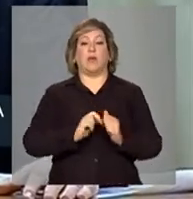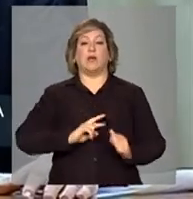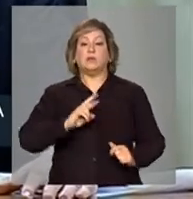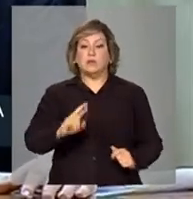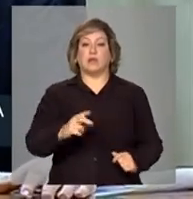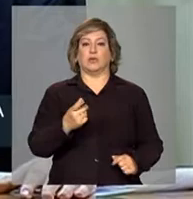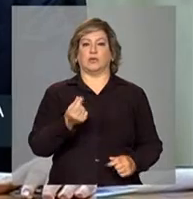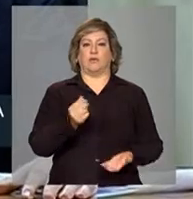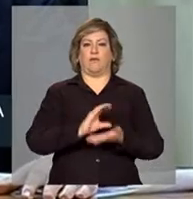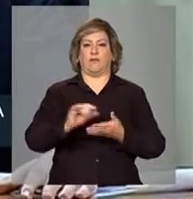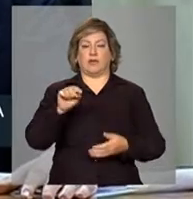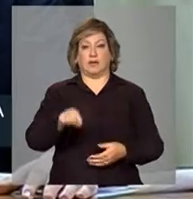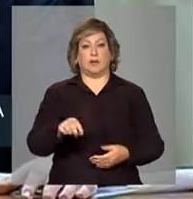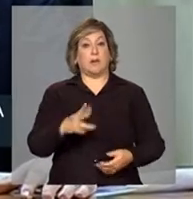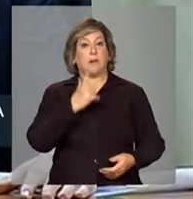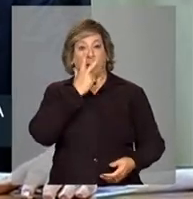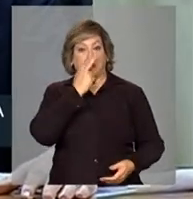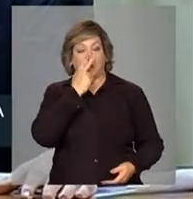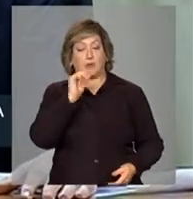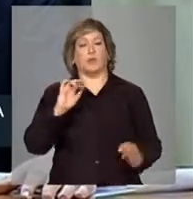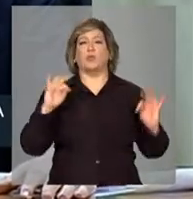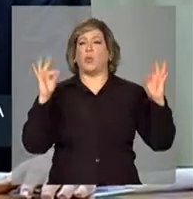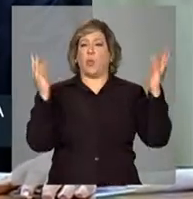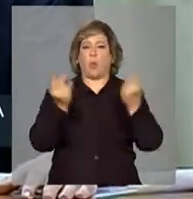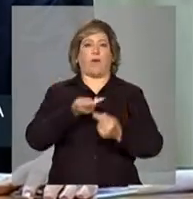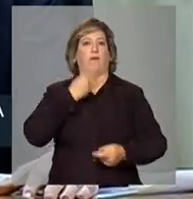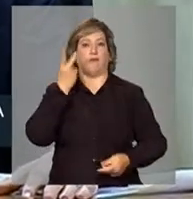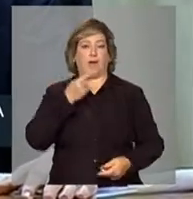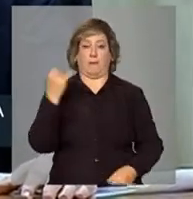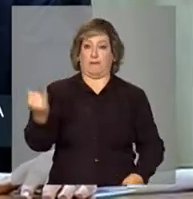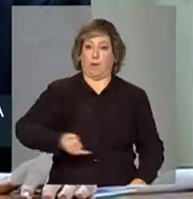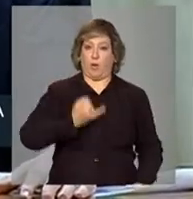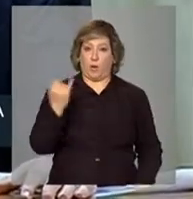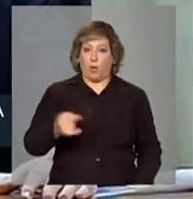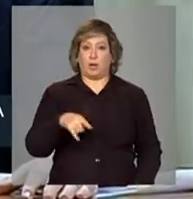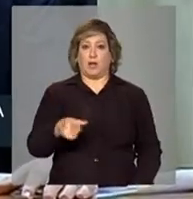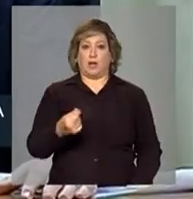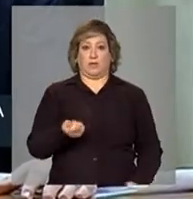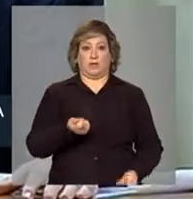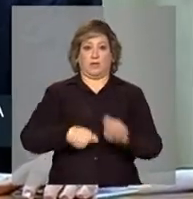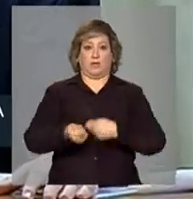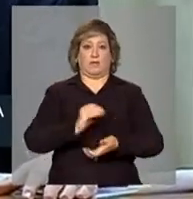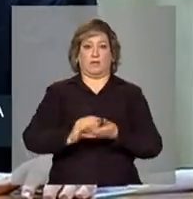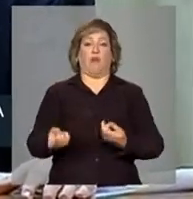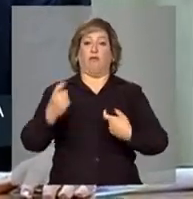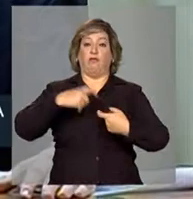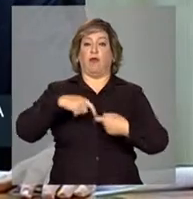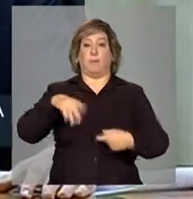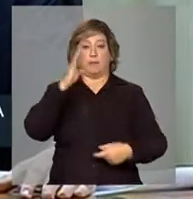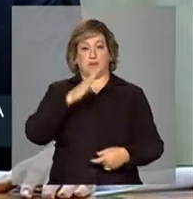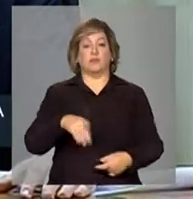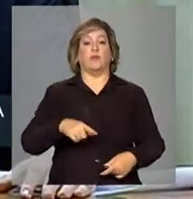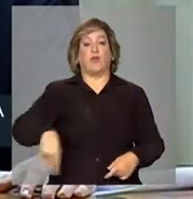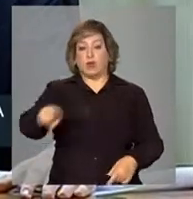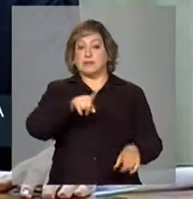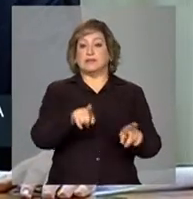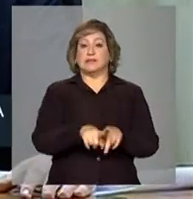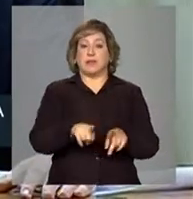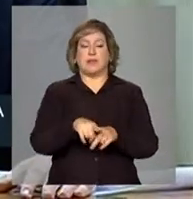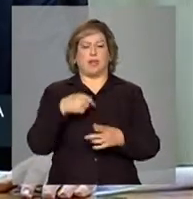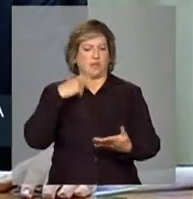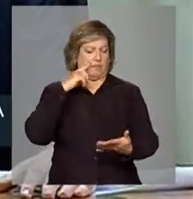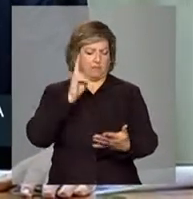né me engano todo mundo falava que era importante o investimento que tomasse no Brasil inclusive vocês eu lia